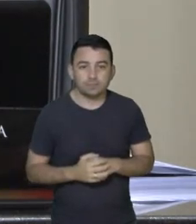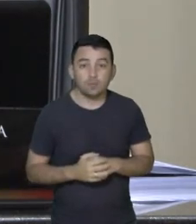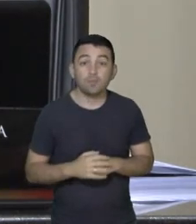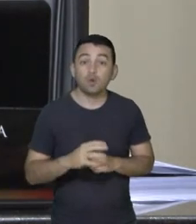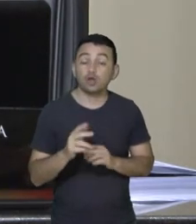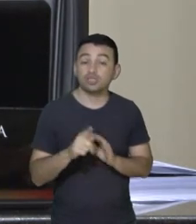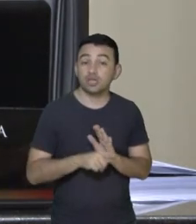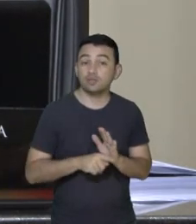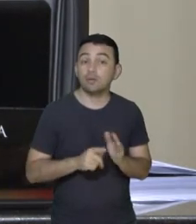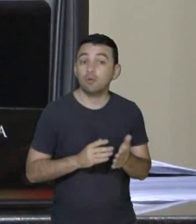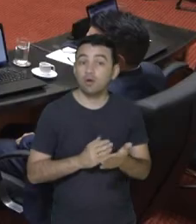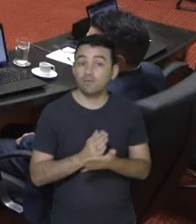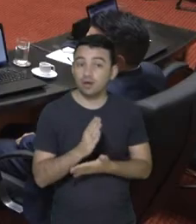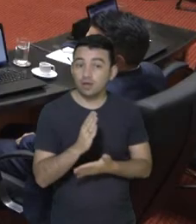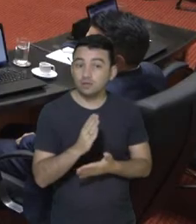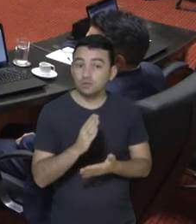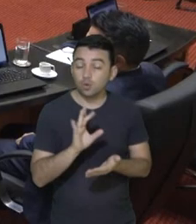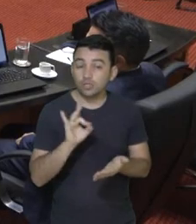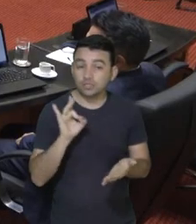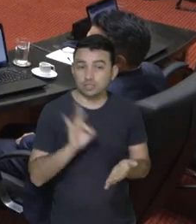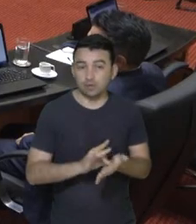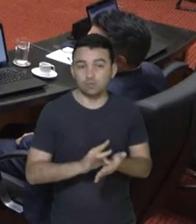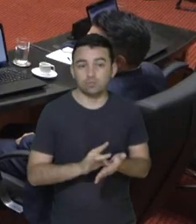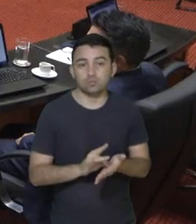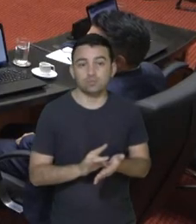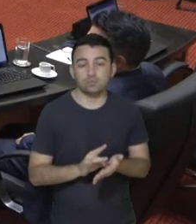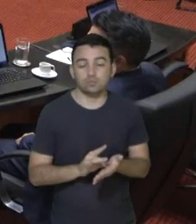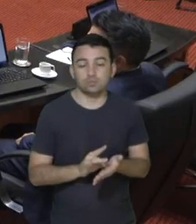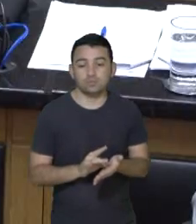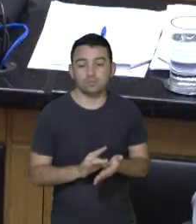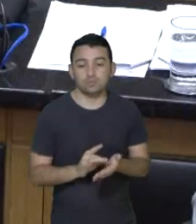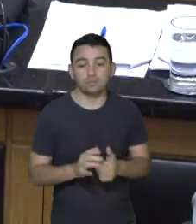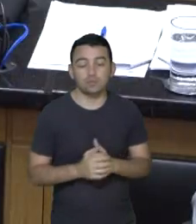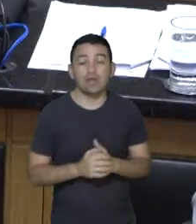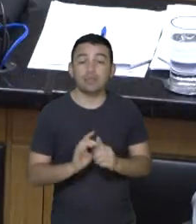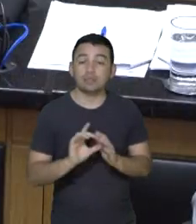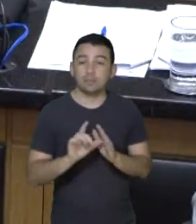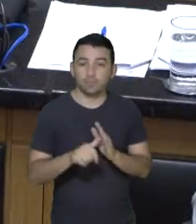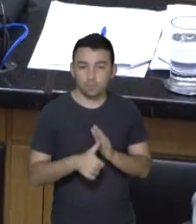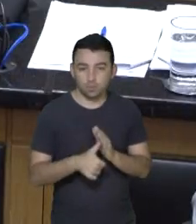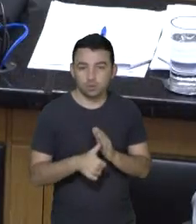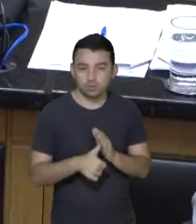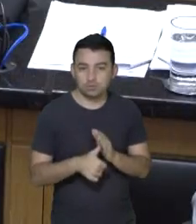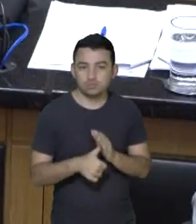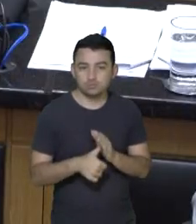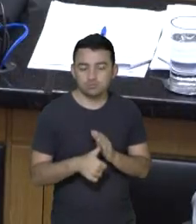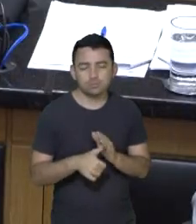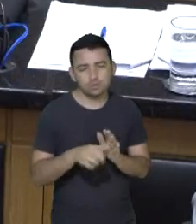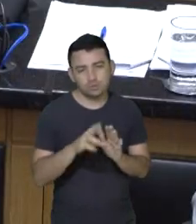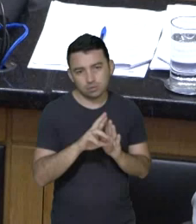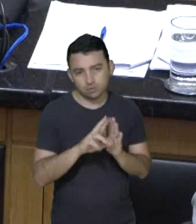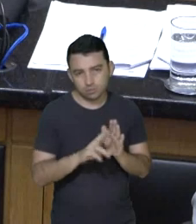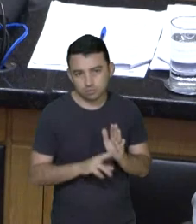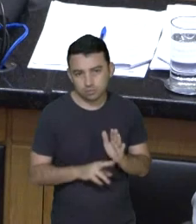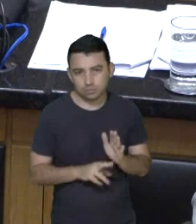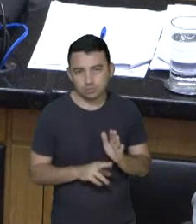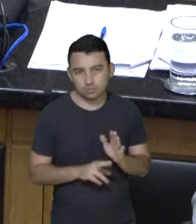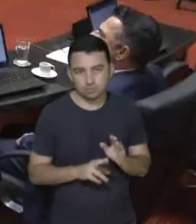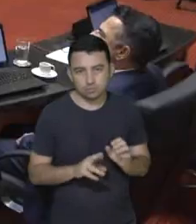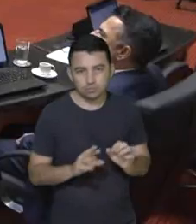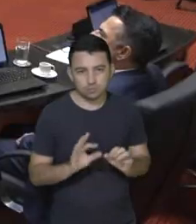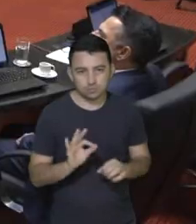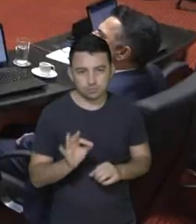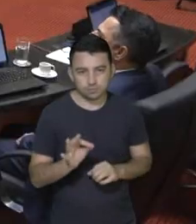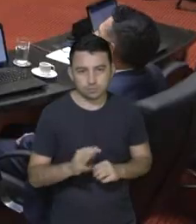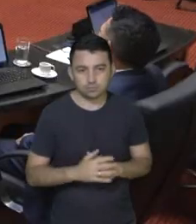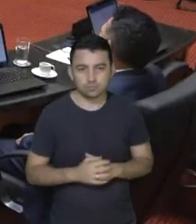Se o projeto for aprovado de forma original, né? Aí depois vota o regimento. Vota-se, exatamente. Quer